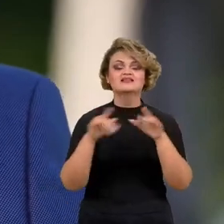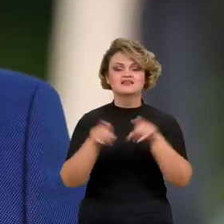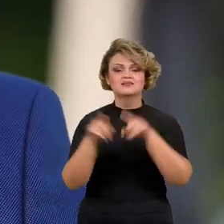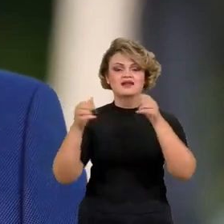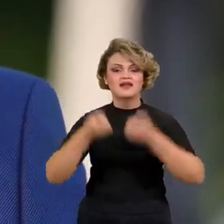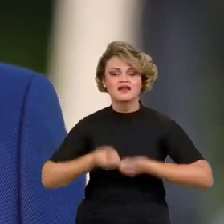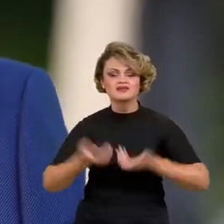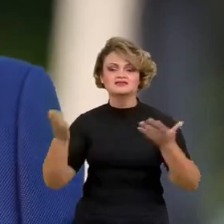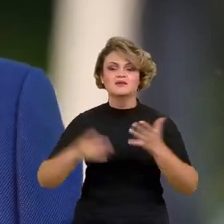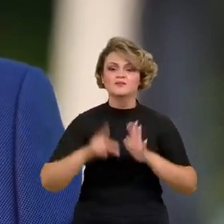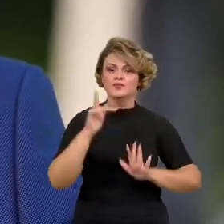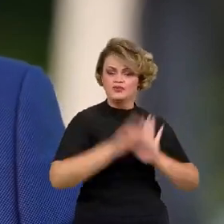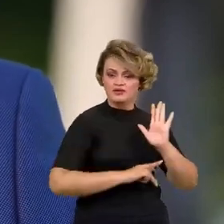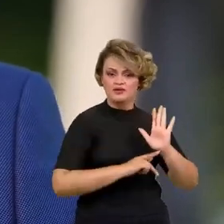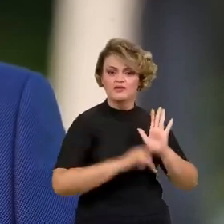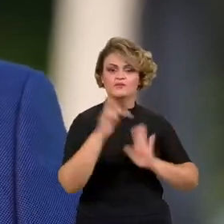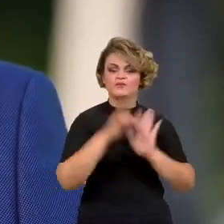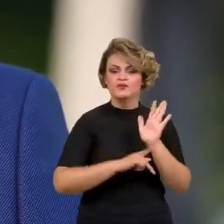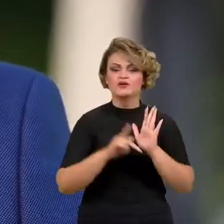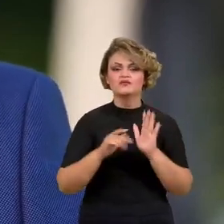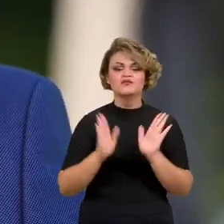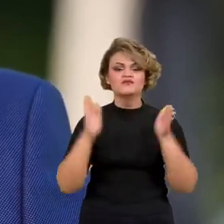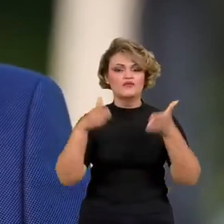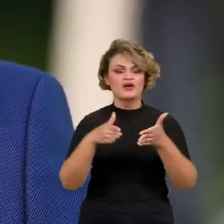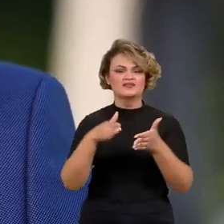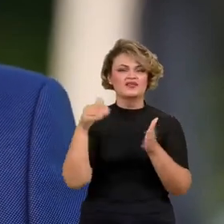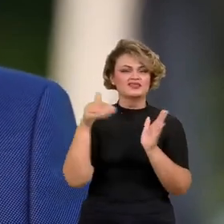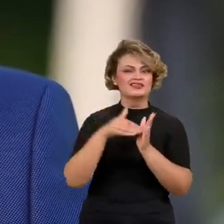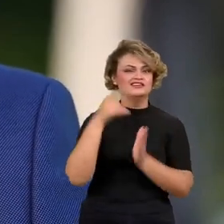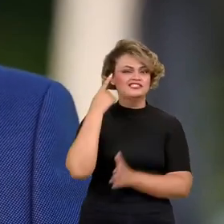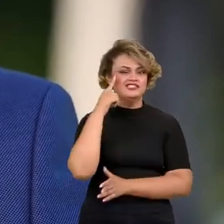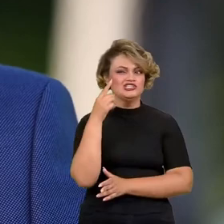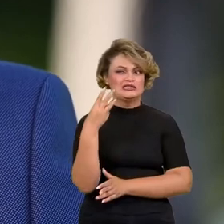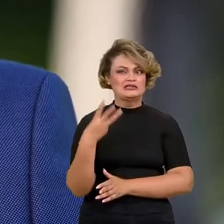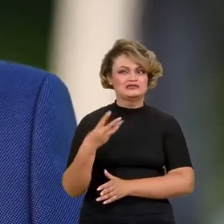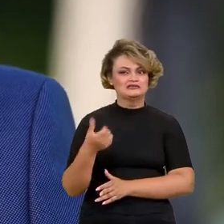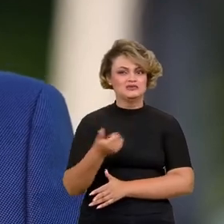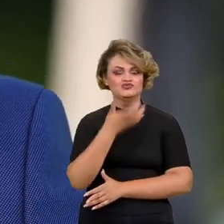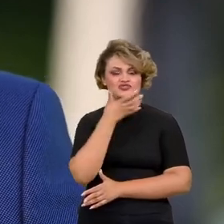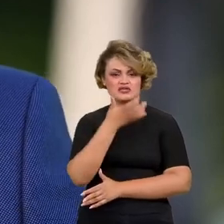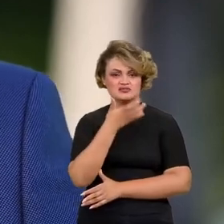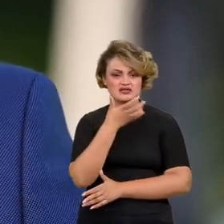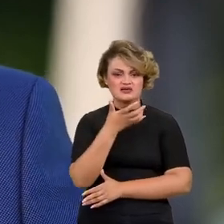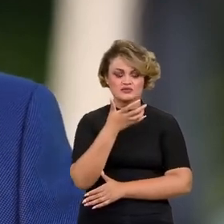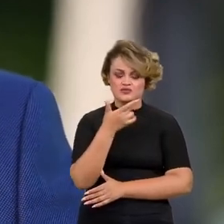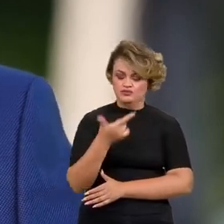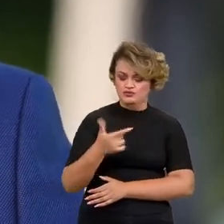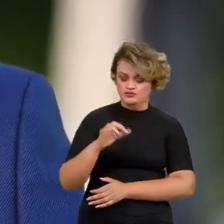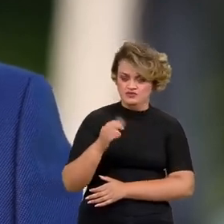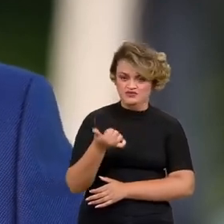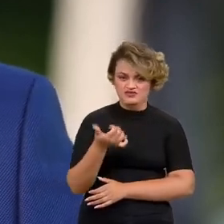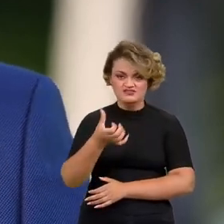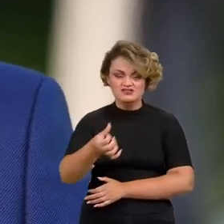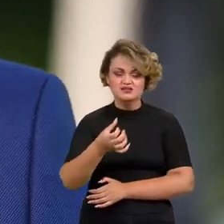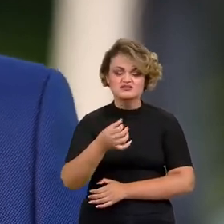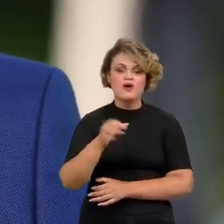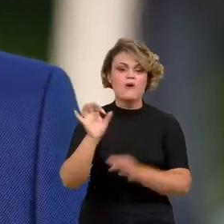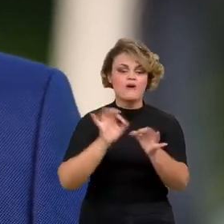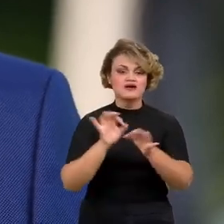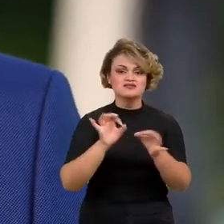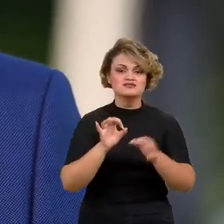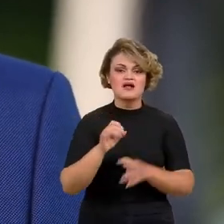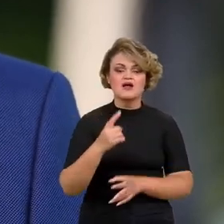de fazer até dia 31 de Dezembro de 2026 mais dois milhões de casa